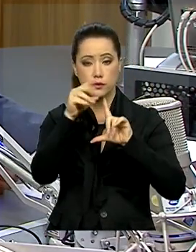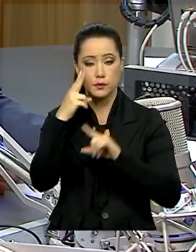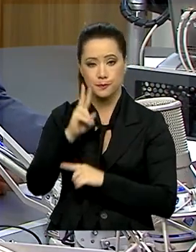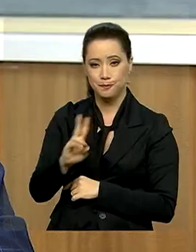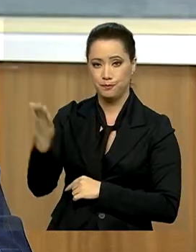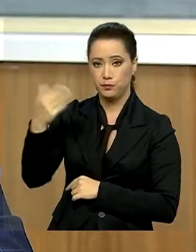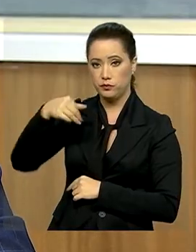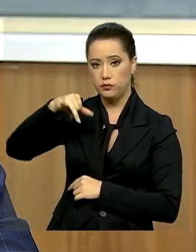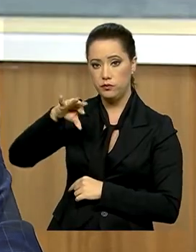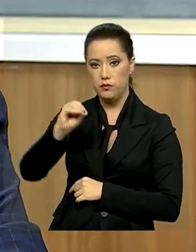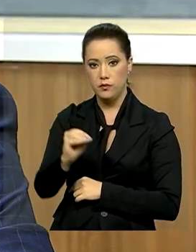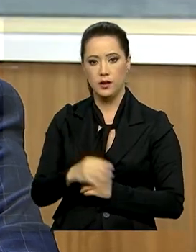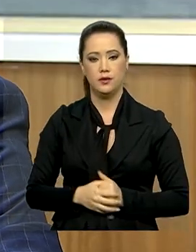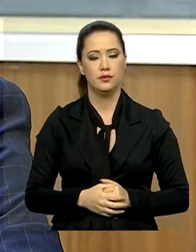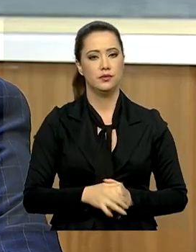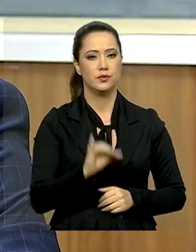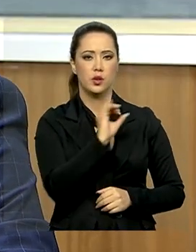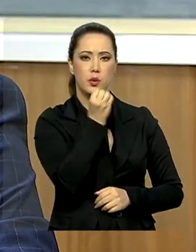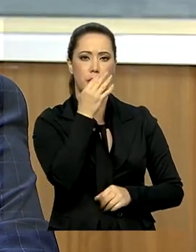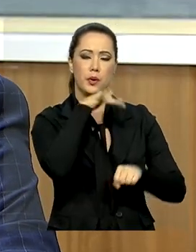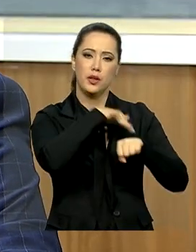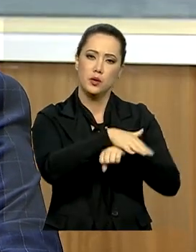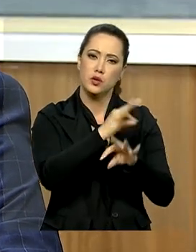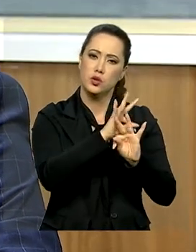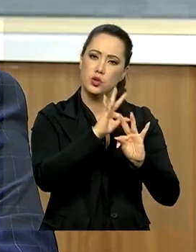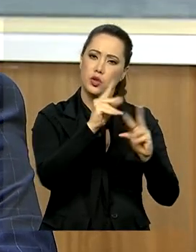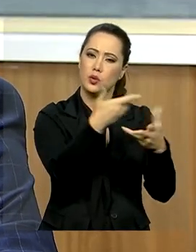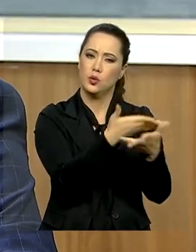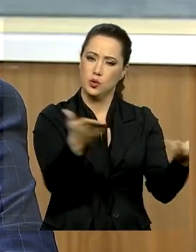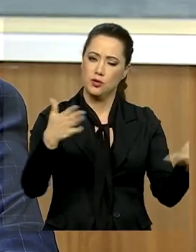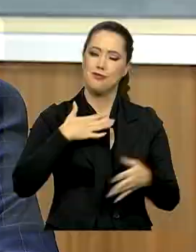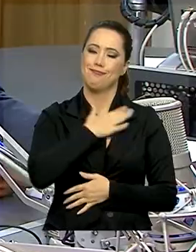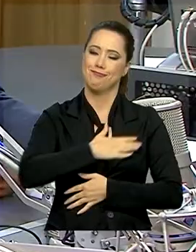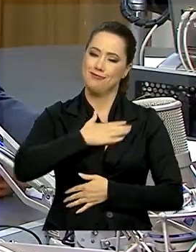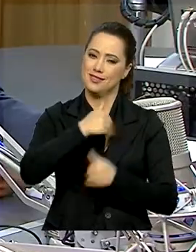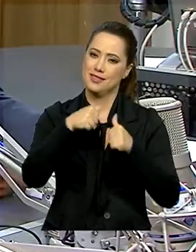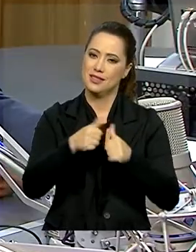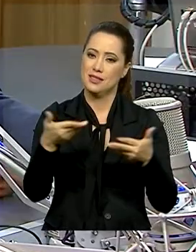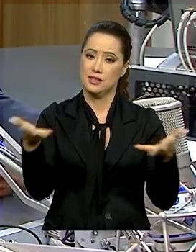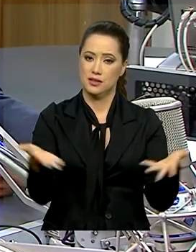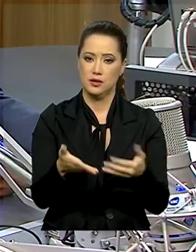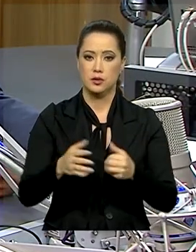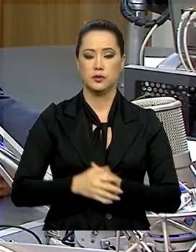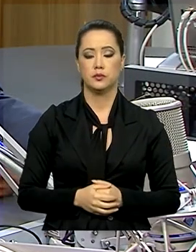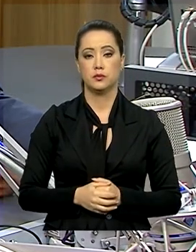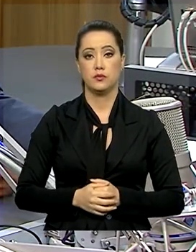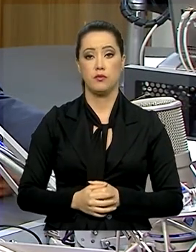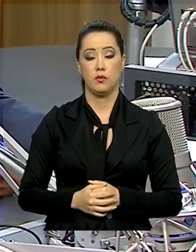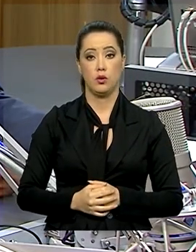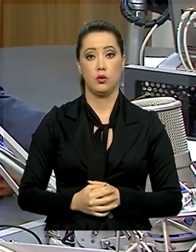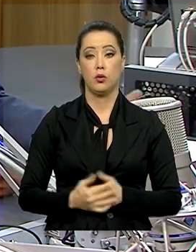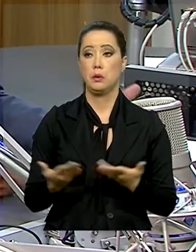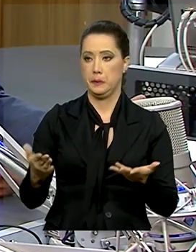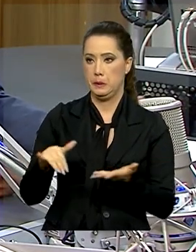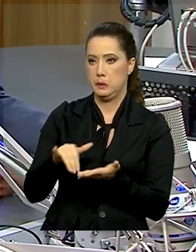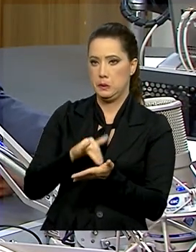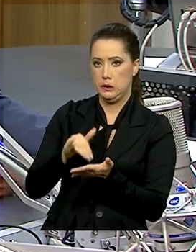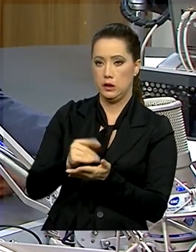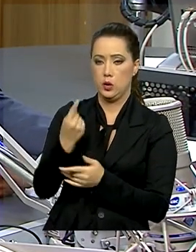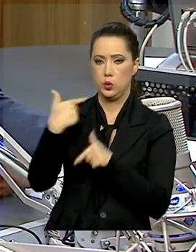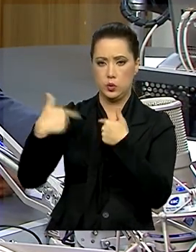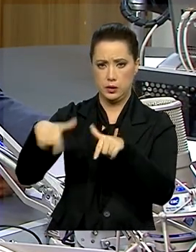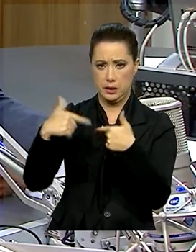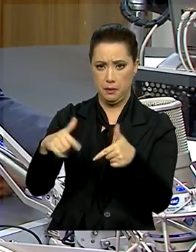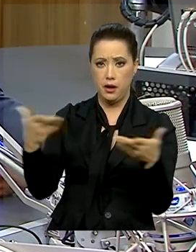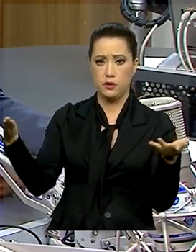Boa noite a casar Boa noite Boa noite a todos os rins o prazer estar aqui com vocês secretário mandar ações do o setor cultural Agora durante